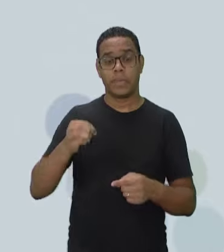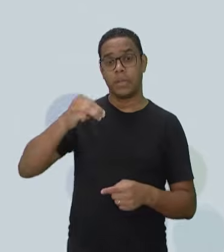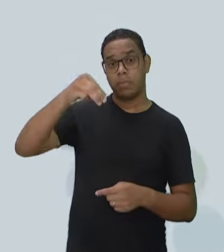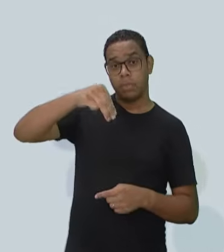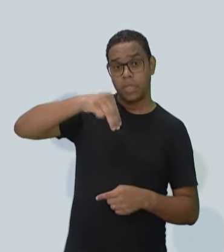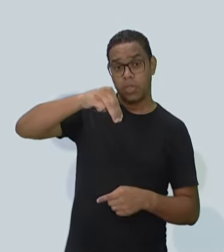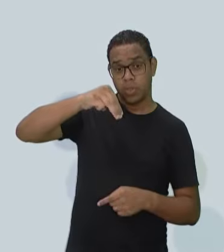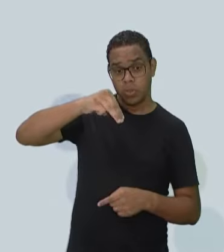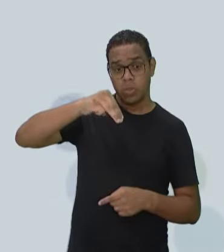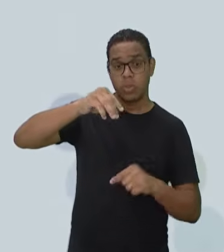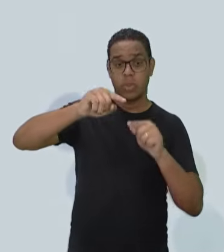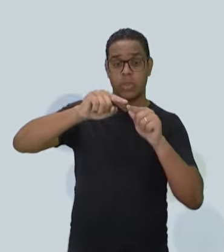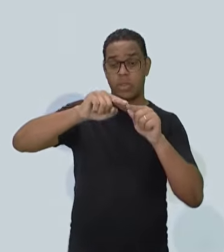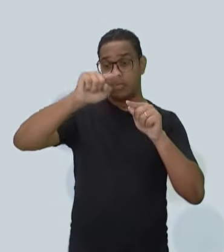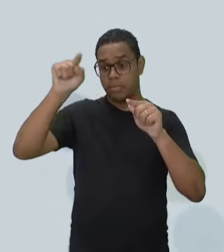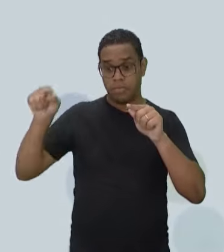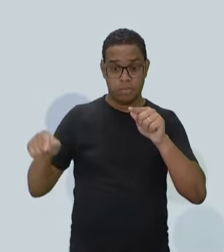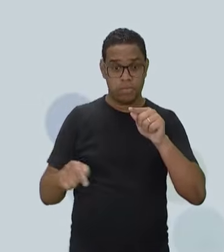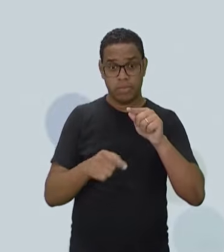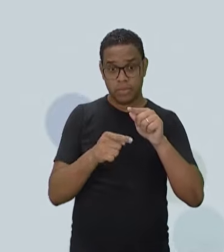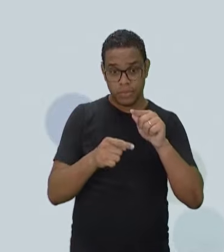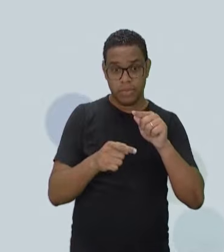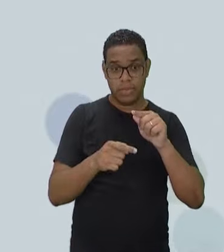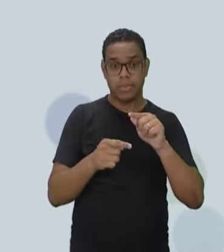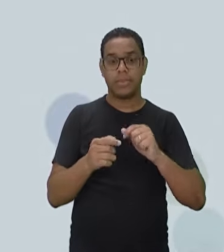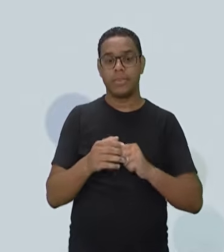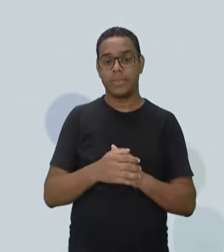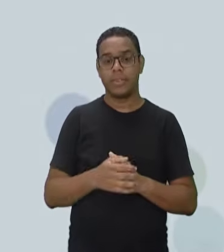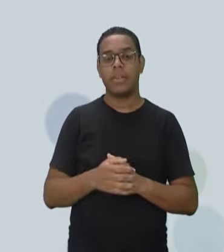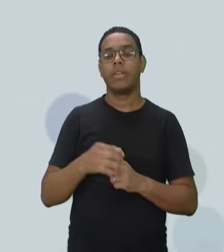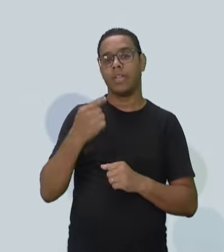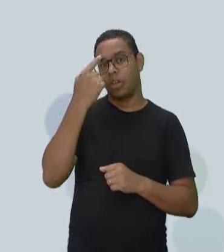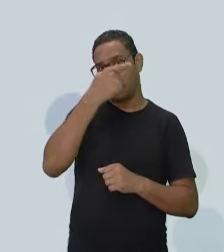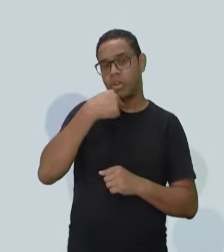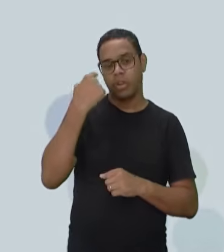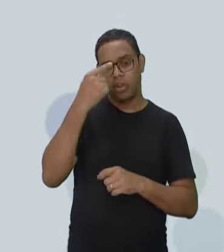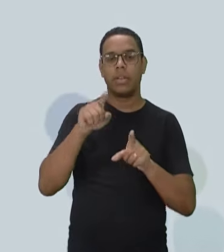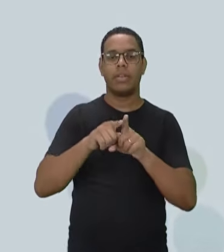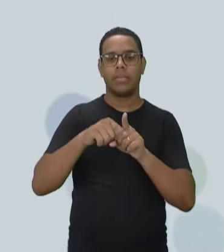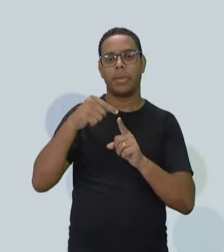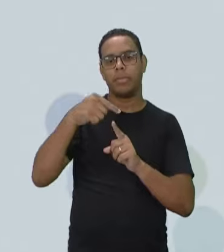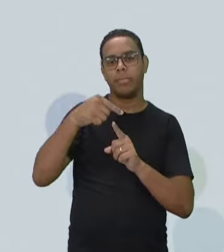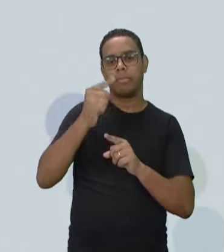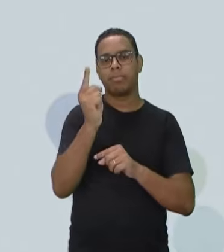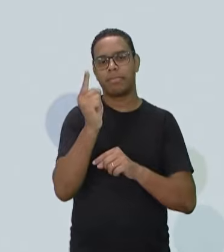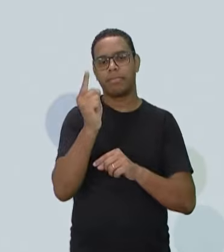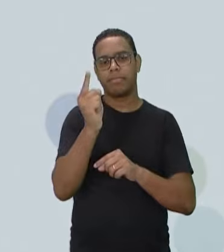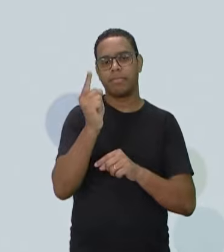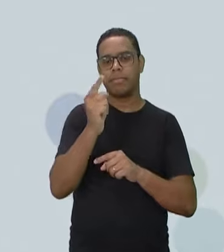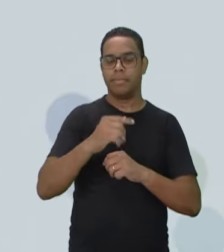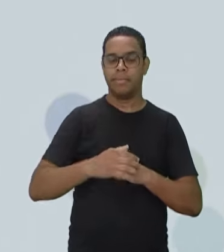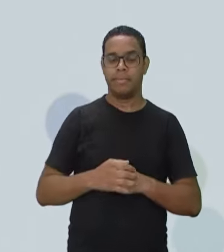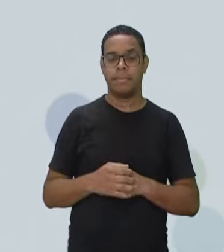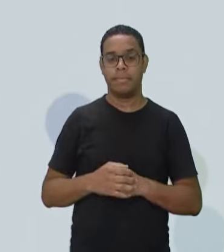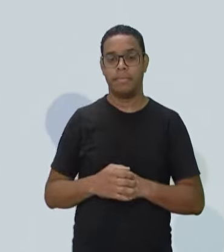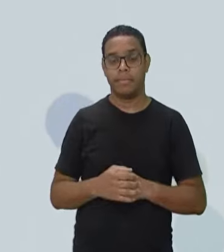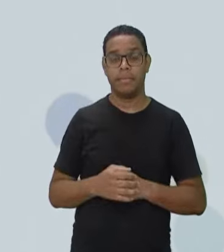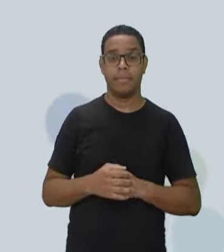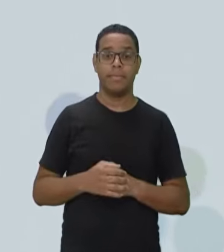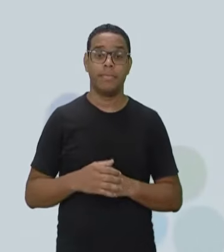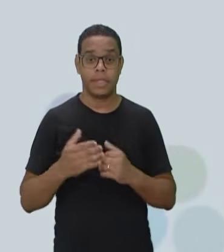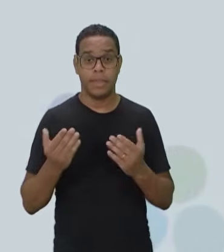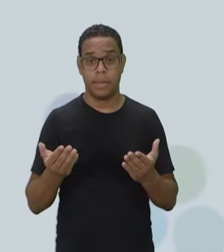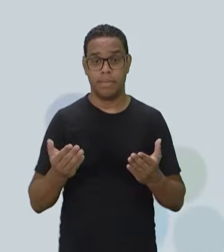minuto bate aqui na hora cheia, o ponteiro da hora avança automaticamente.